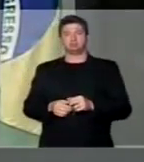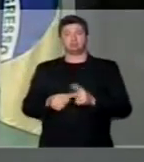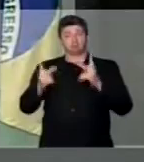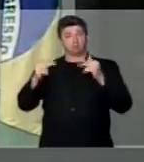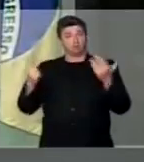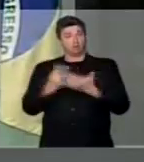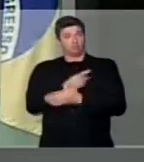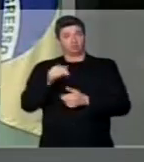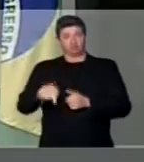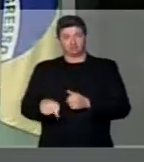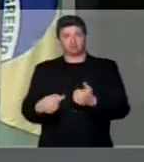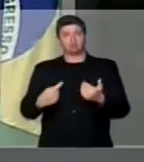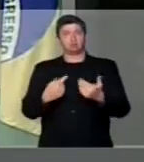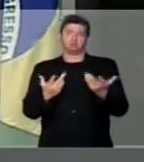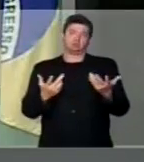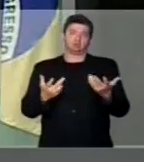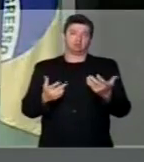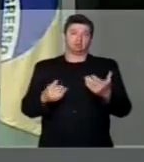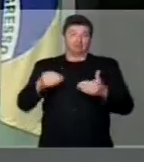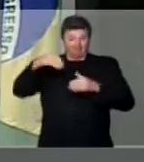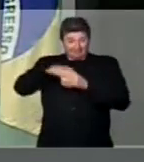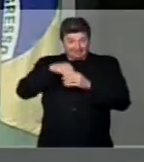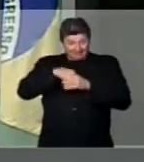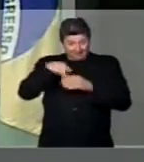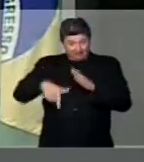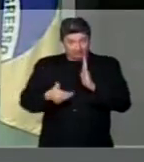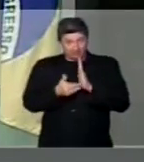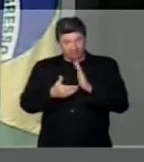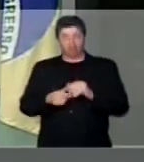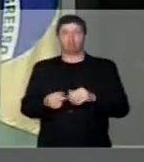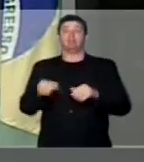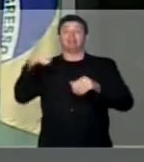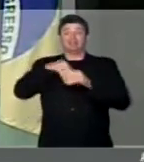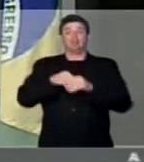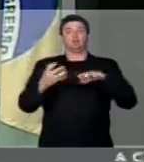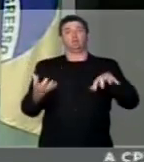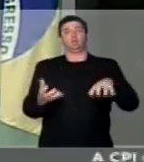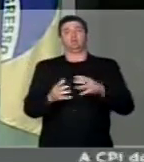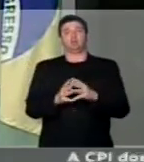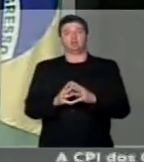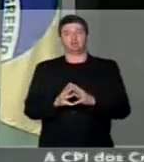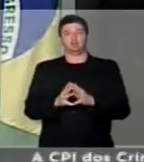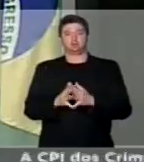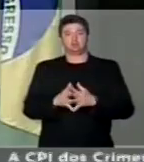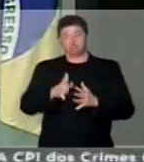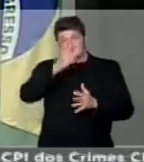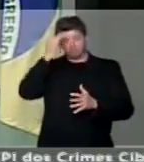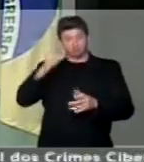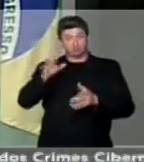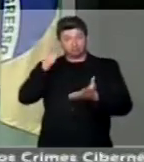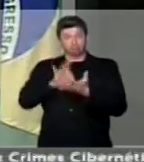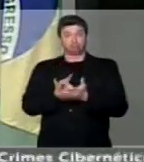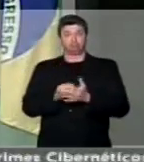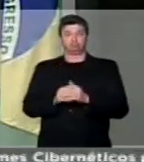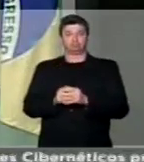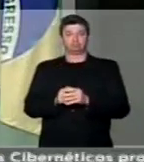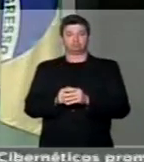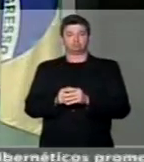foi alvo aqui indevidamente, dentro desta Câmara do Congresso Nacional, aqueles que legitimamente,